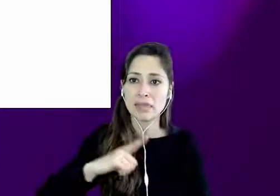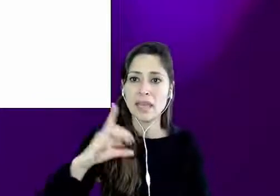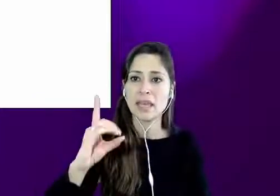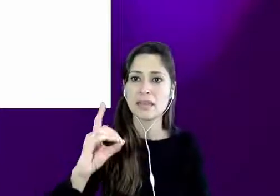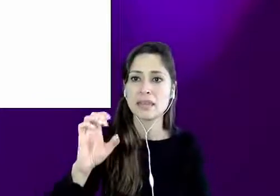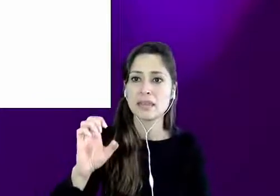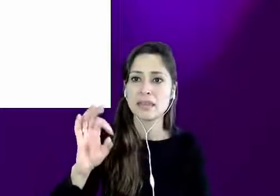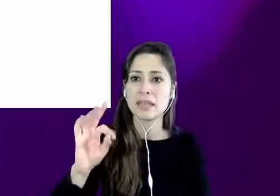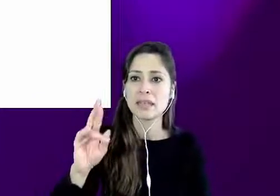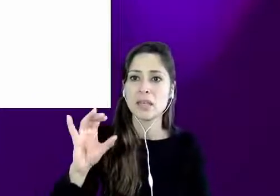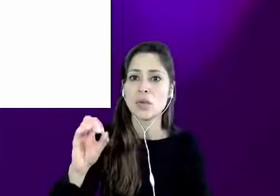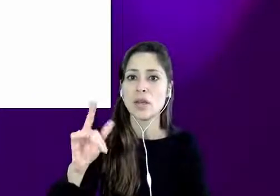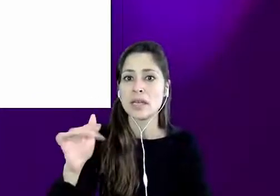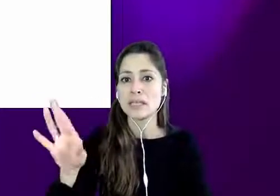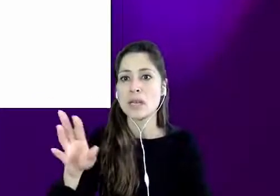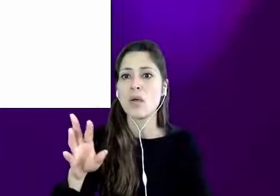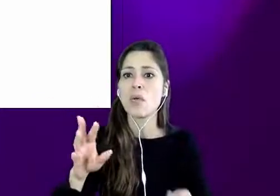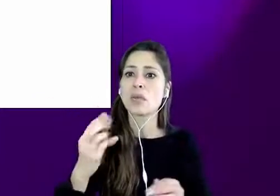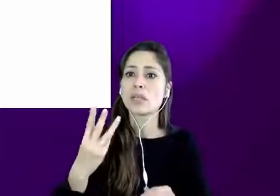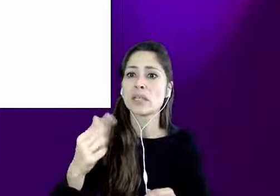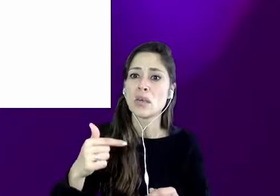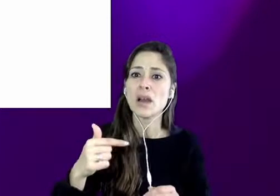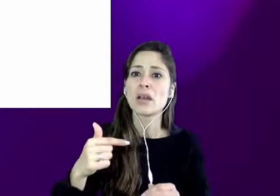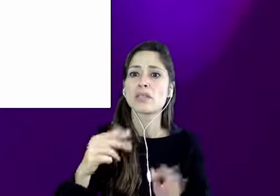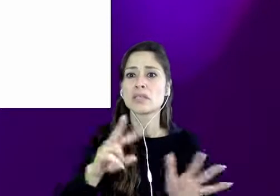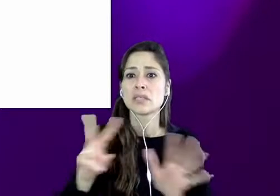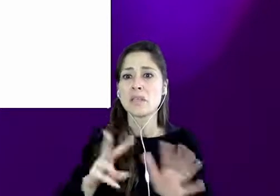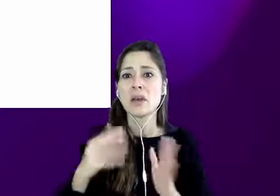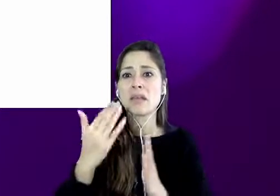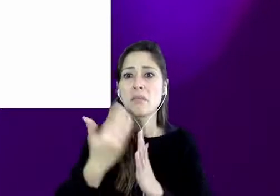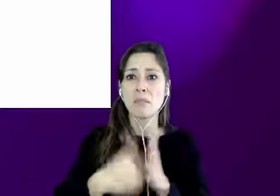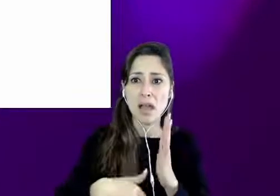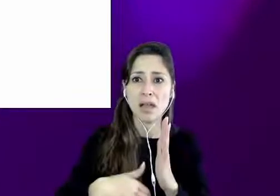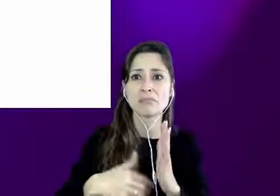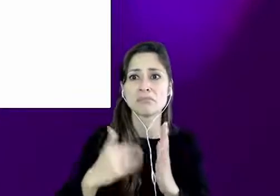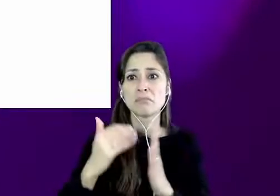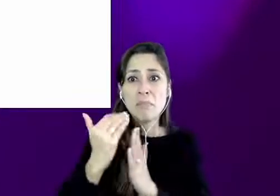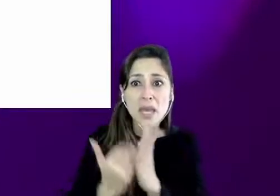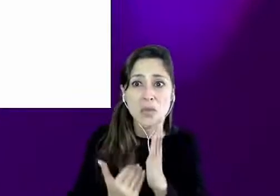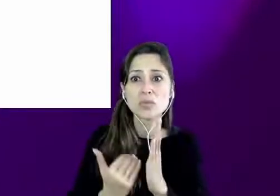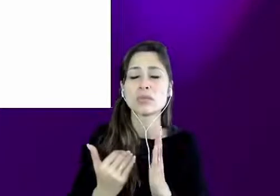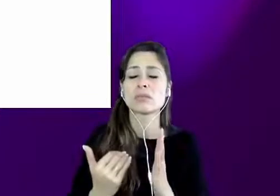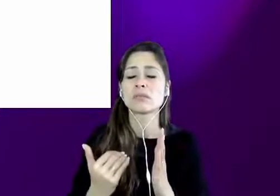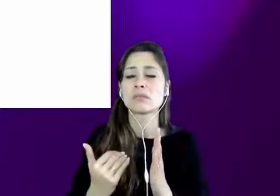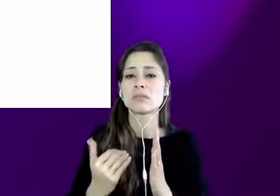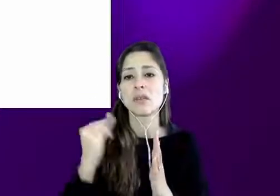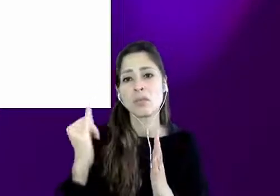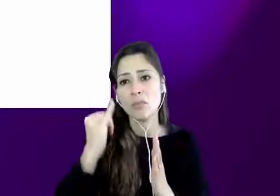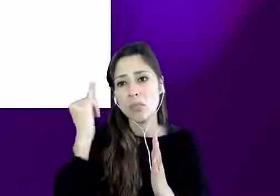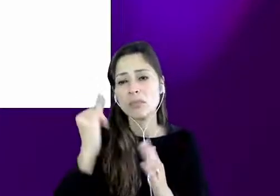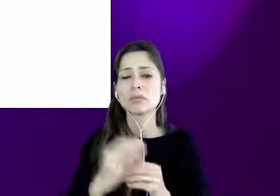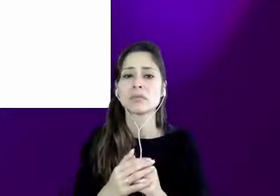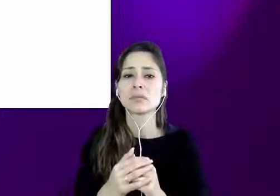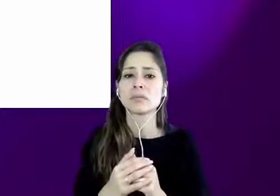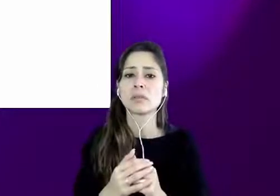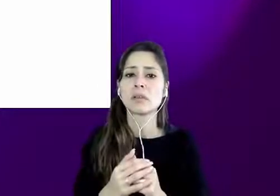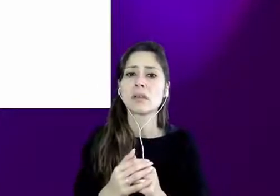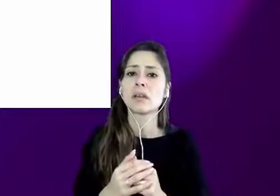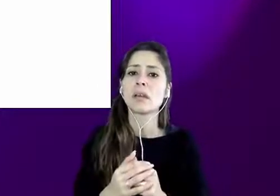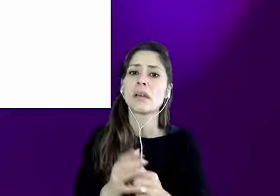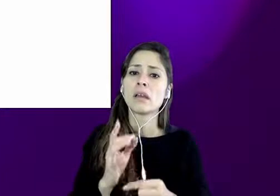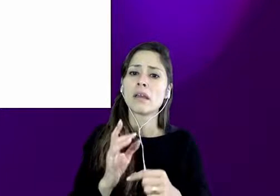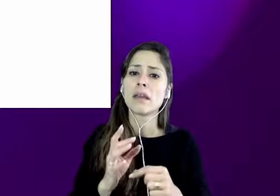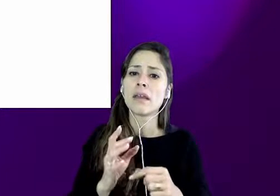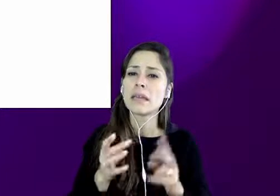com 34 semanas, ou um pouco mais, sob monitoramento, sem deterioração, o parto no termo, é